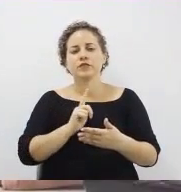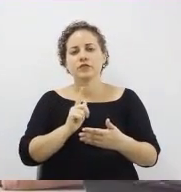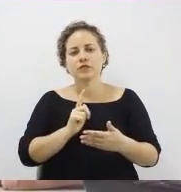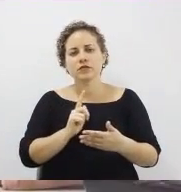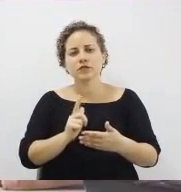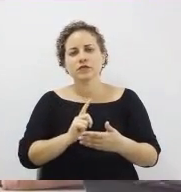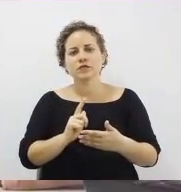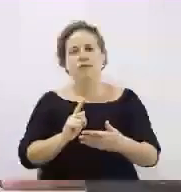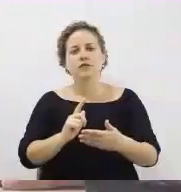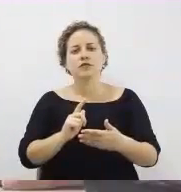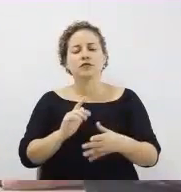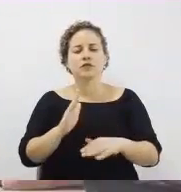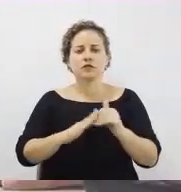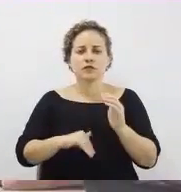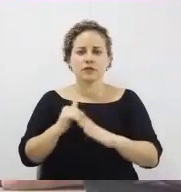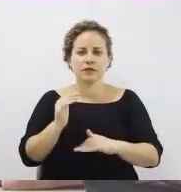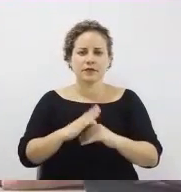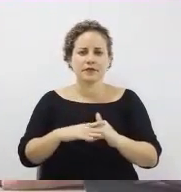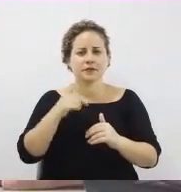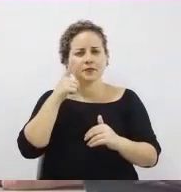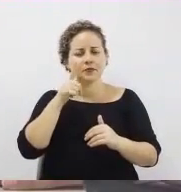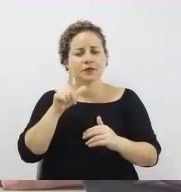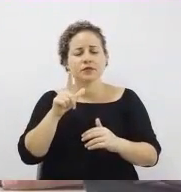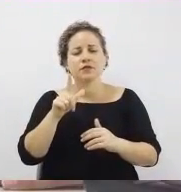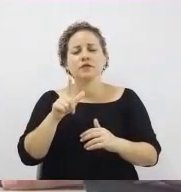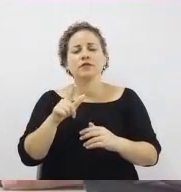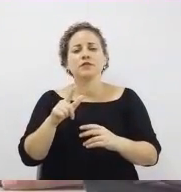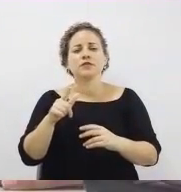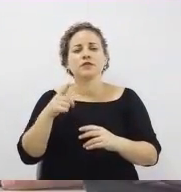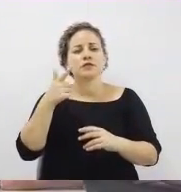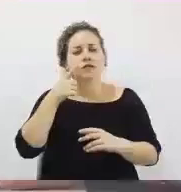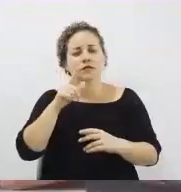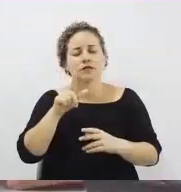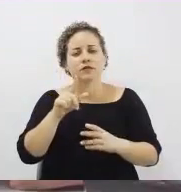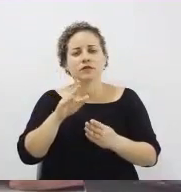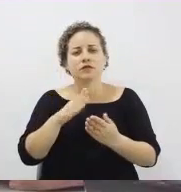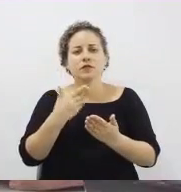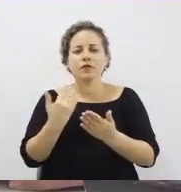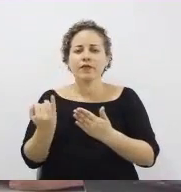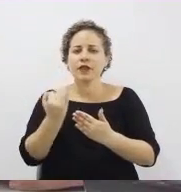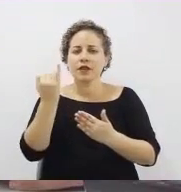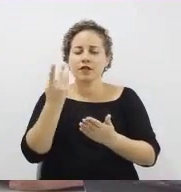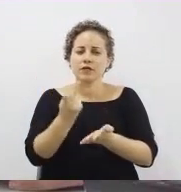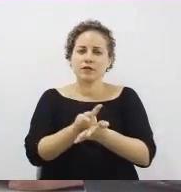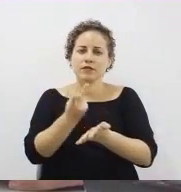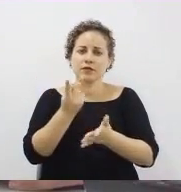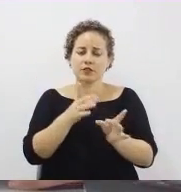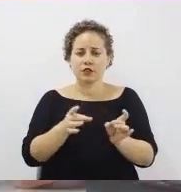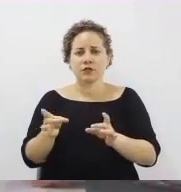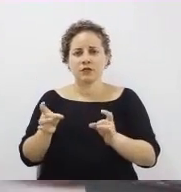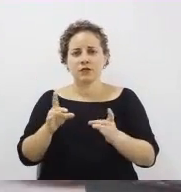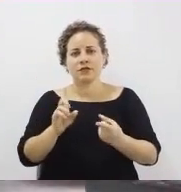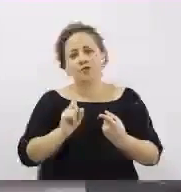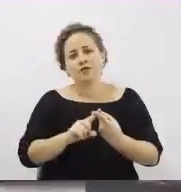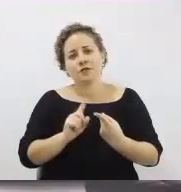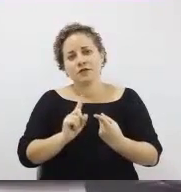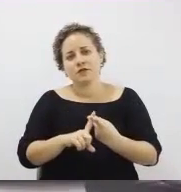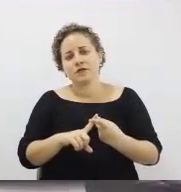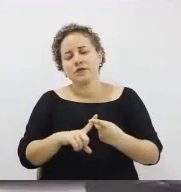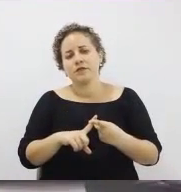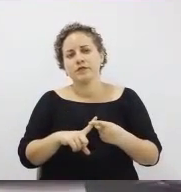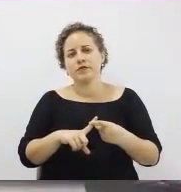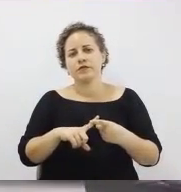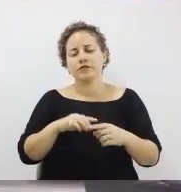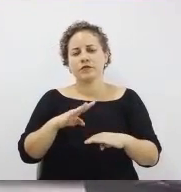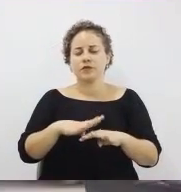formar essa base de dados e conseguir mantê-las, ajudará muito lá na frente para que se realizem novas previsões de vendas. E o uso de